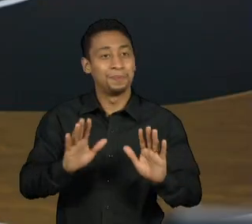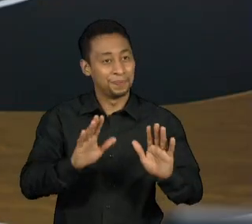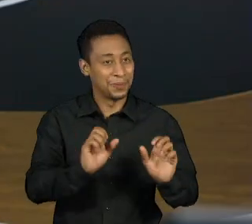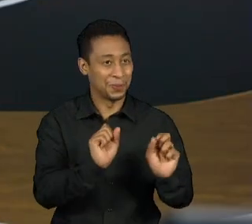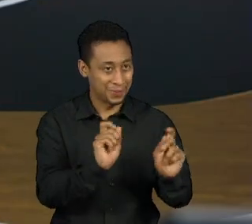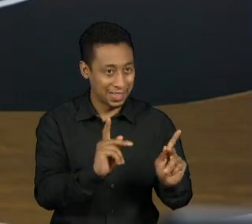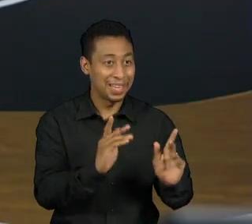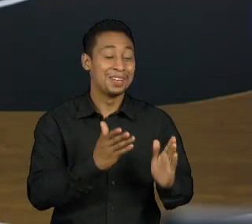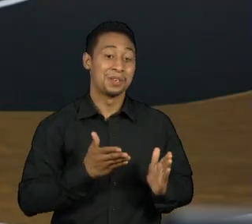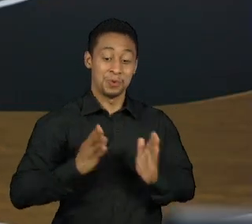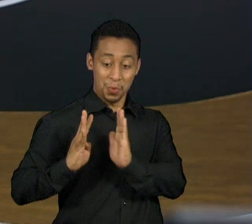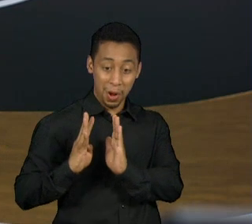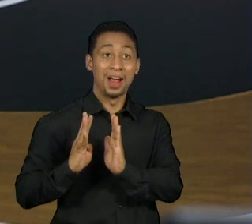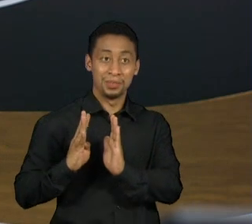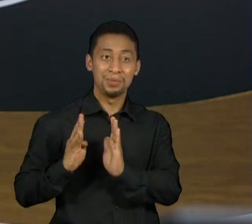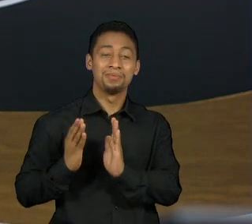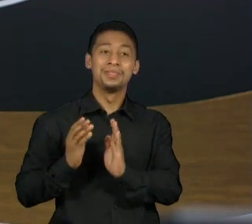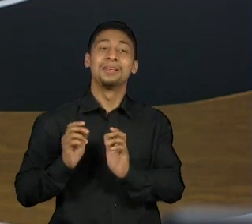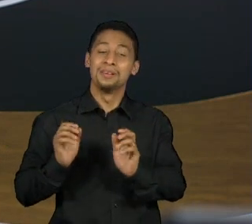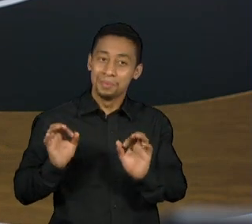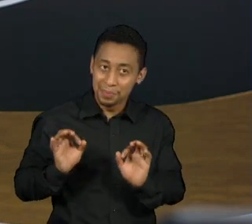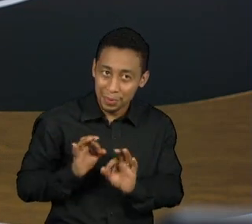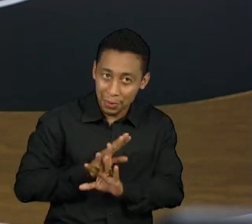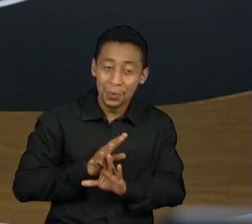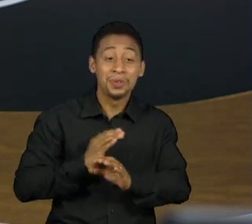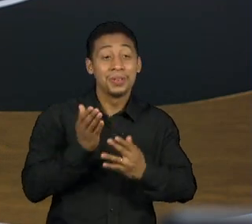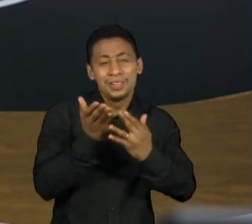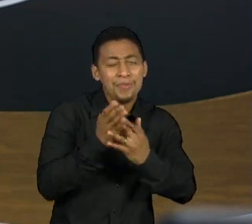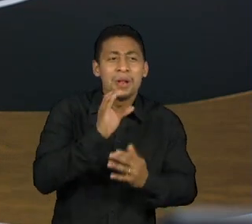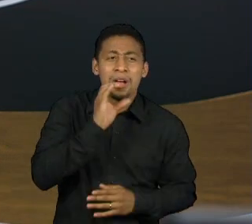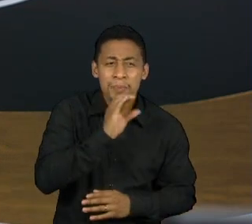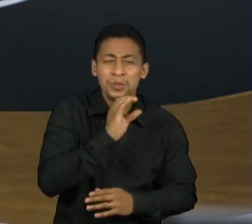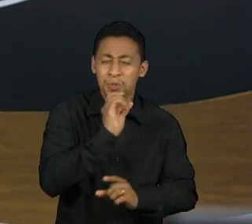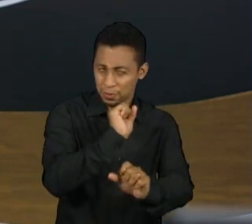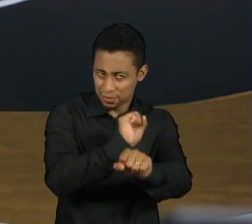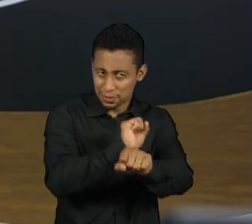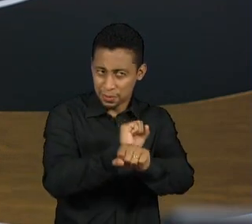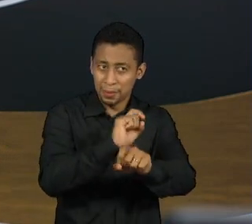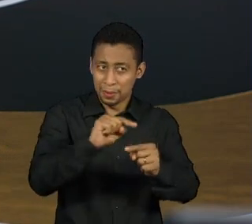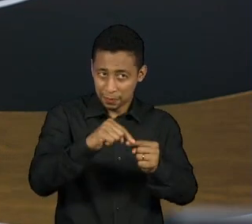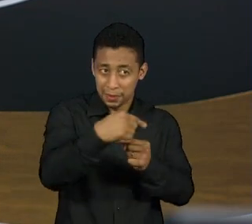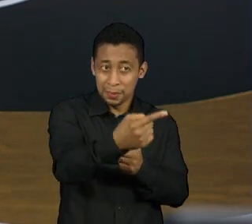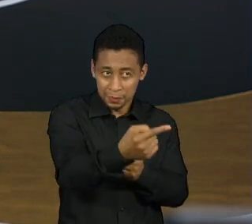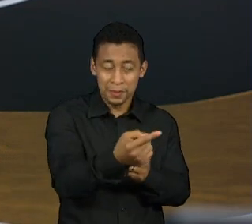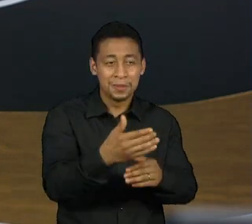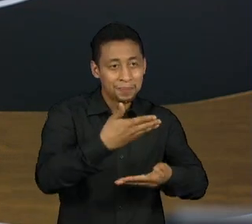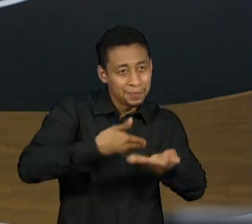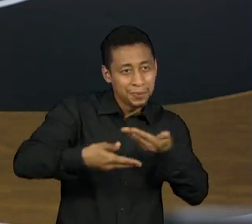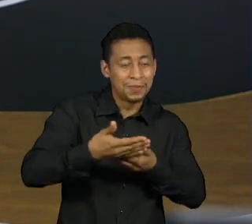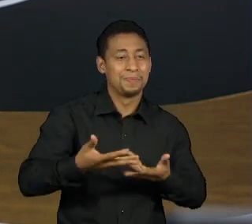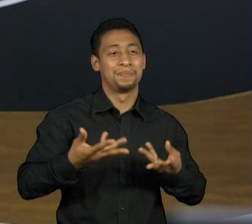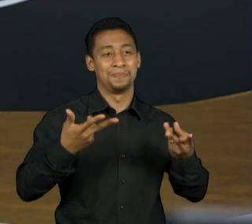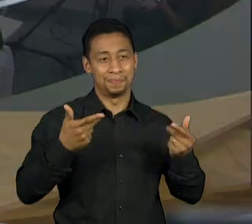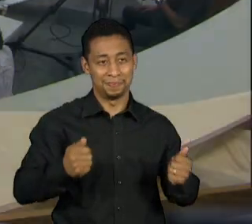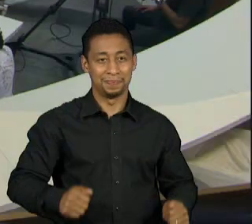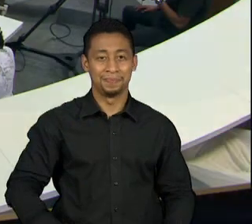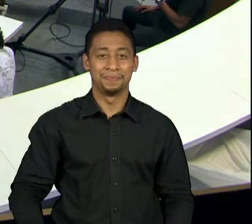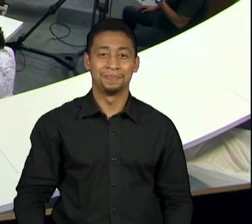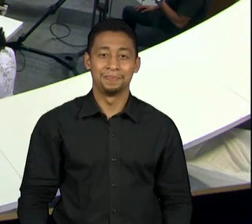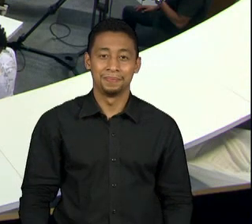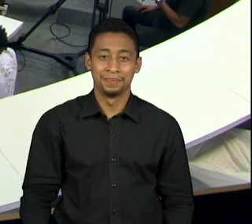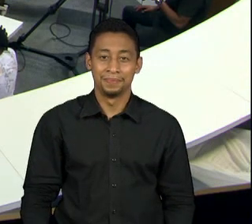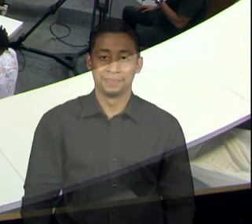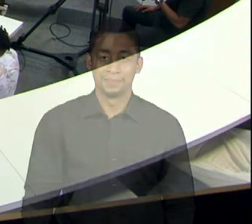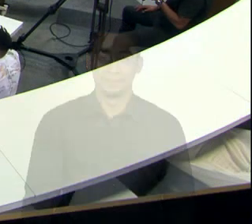gente encerra o nosso quarto bloco, vai para mais uma breve interrupção e volta já para o encerramento dessa conversa maravilhosa.